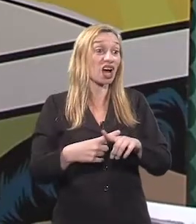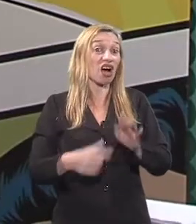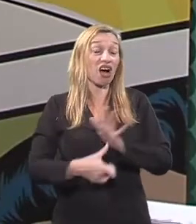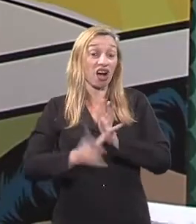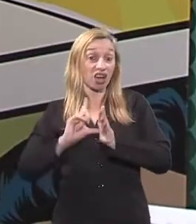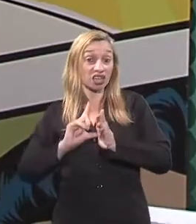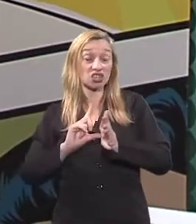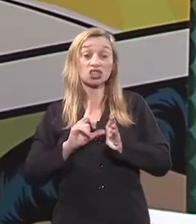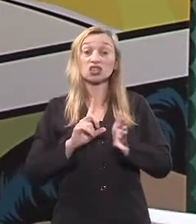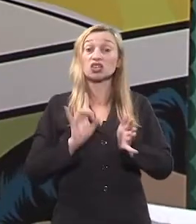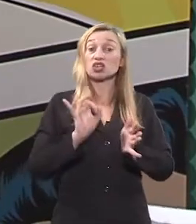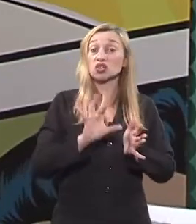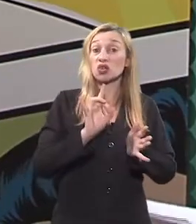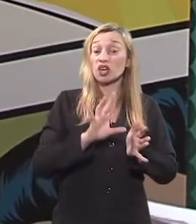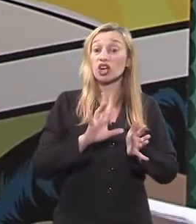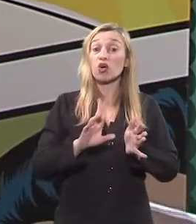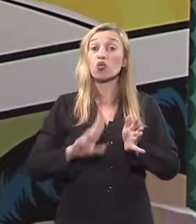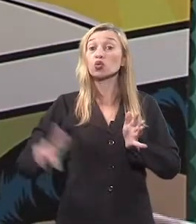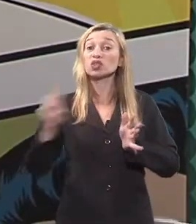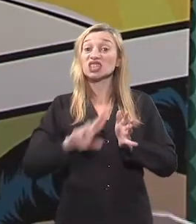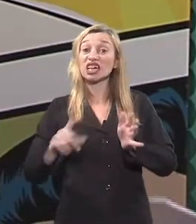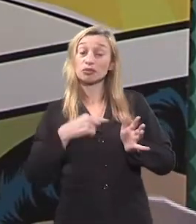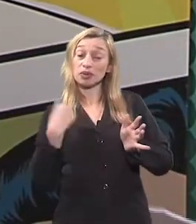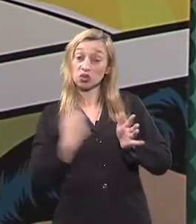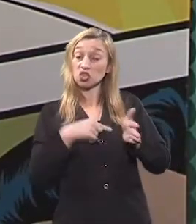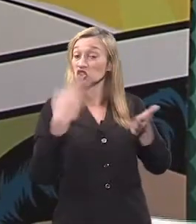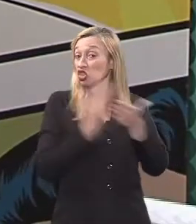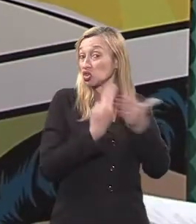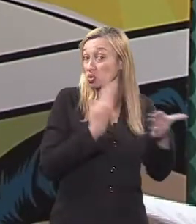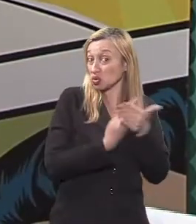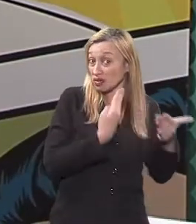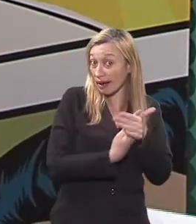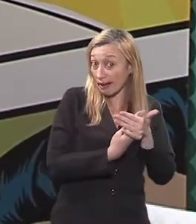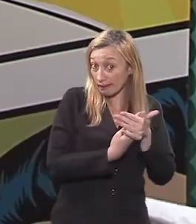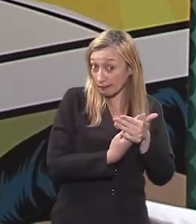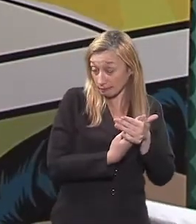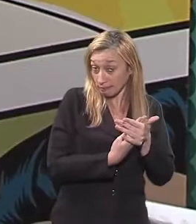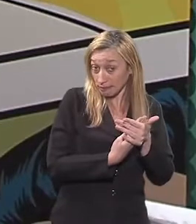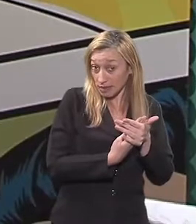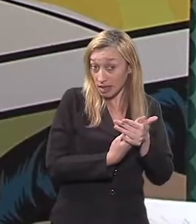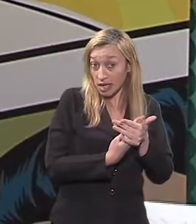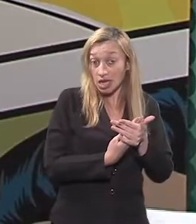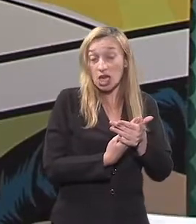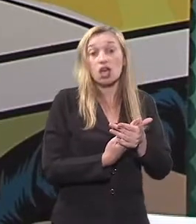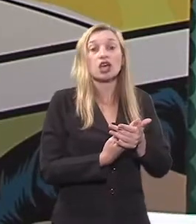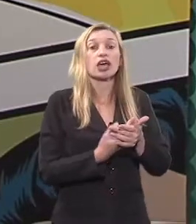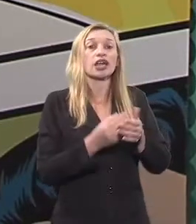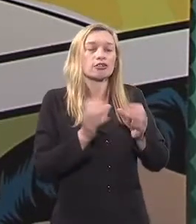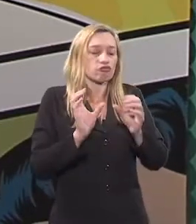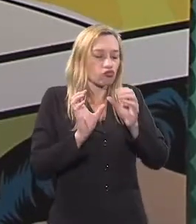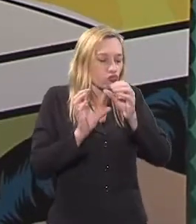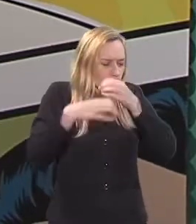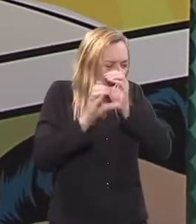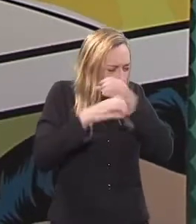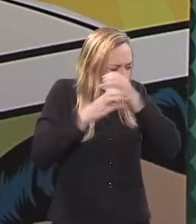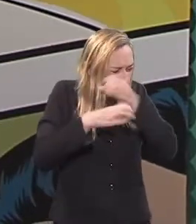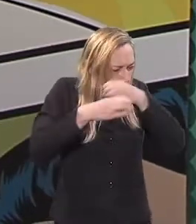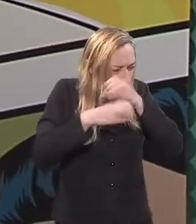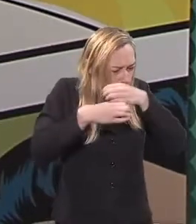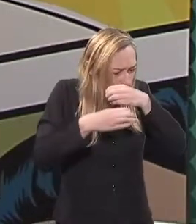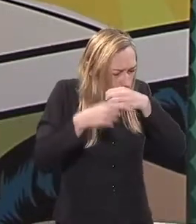estudo, né? A grande Lélia Gonzalez já falava isso, né? Nós éramos olhados pelo microscópio,